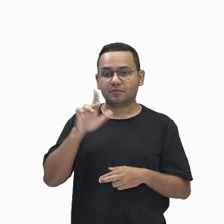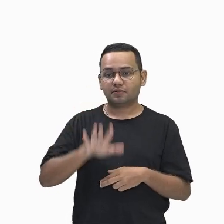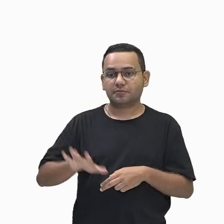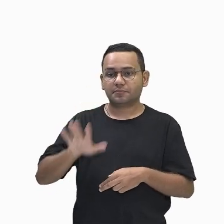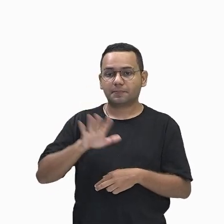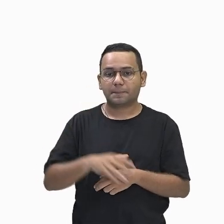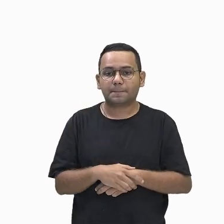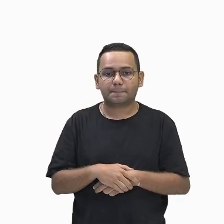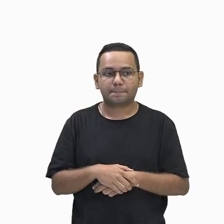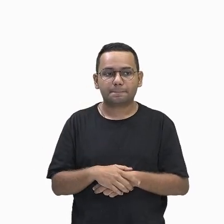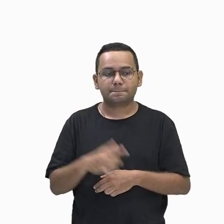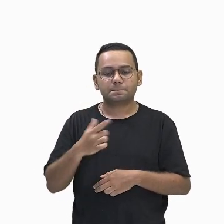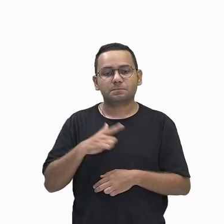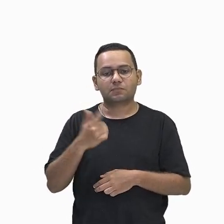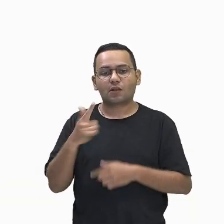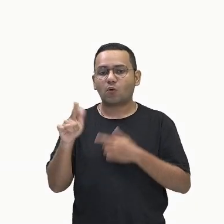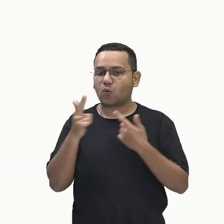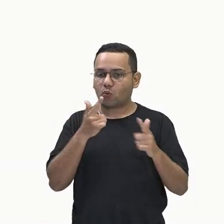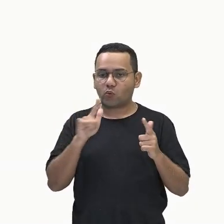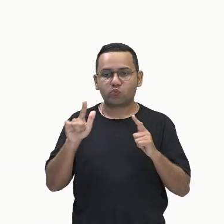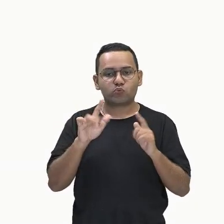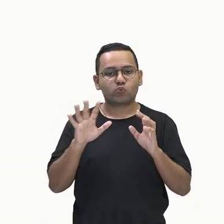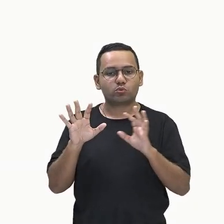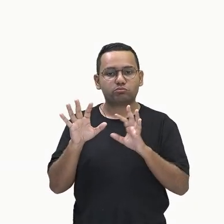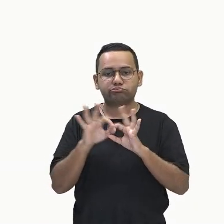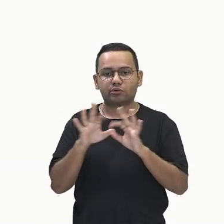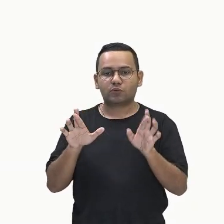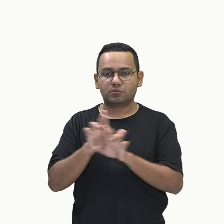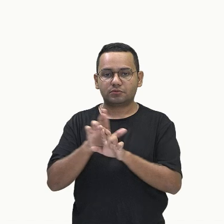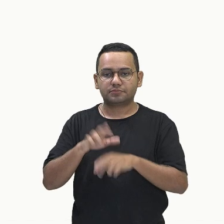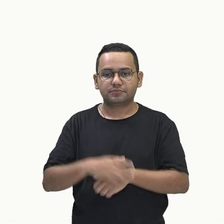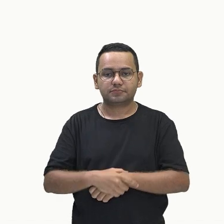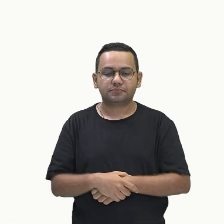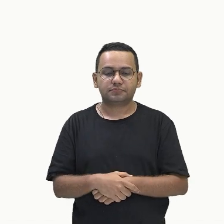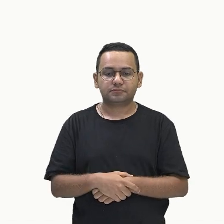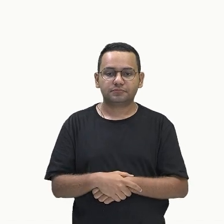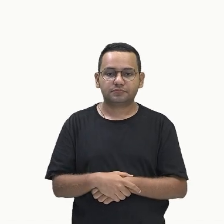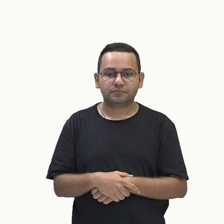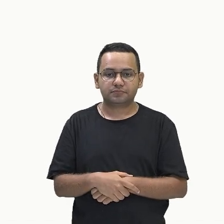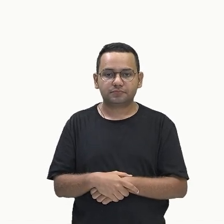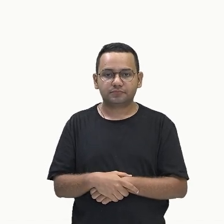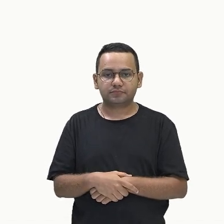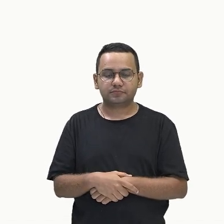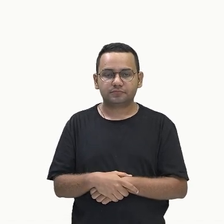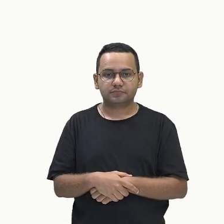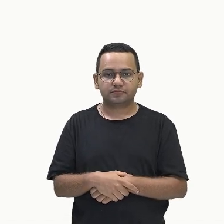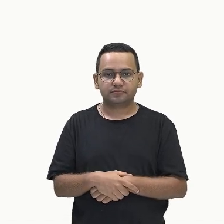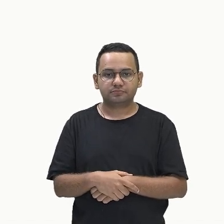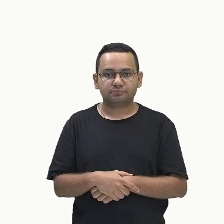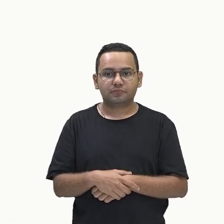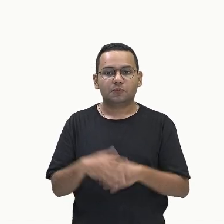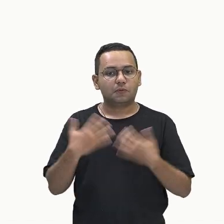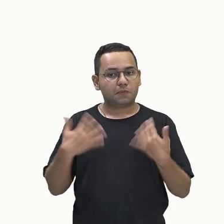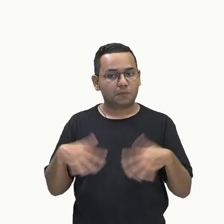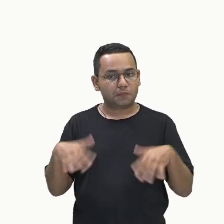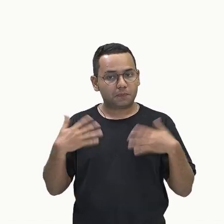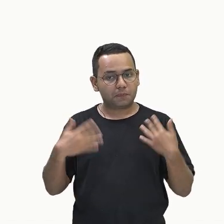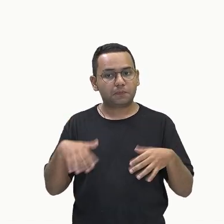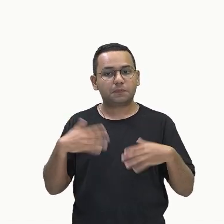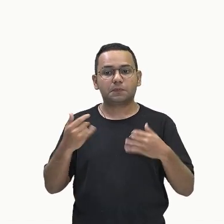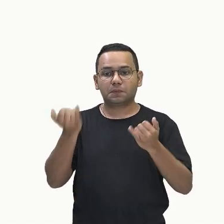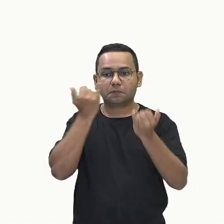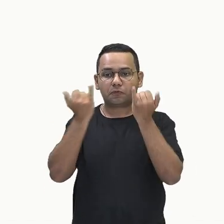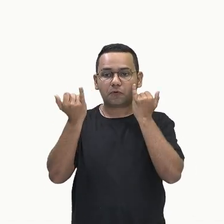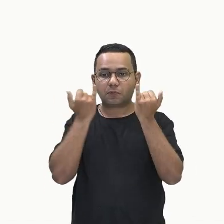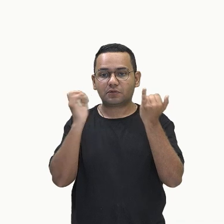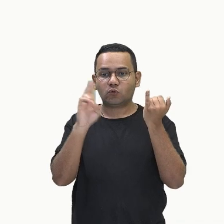relacionada com muitos outros processos. Atenção aqui comigo e não se assuste pela quantidade de legendas, tá bom?